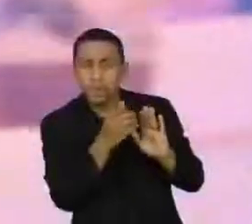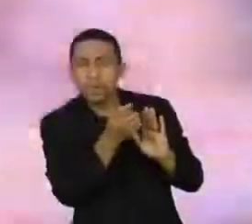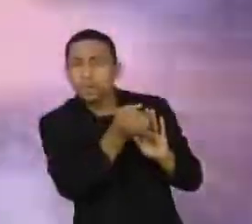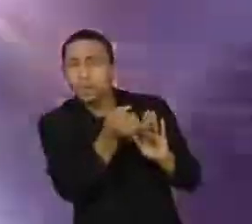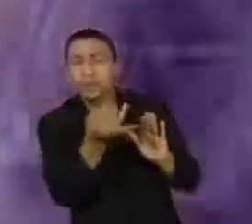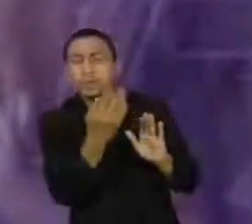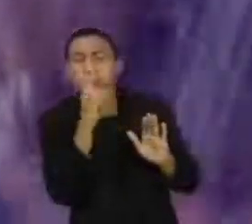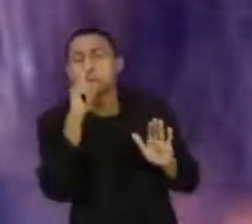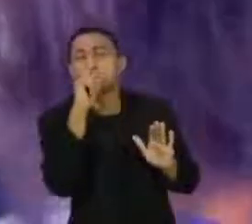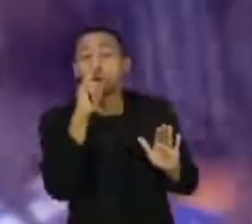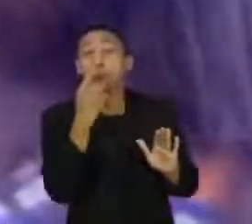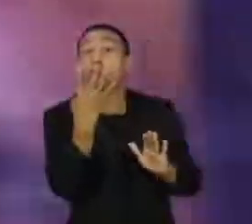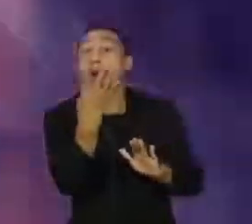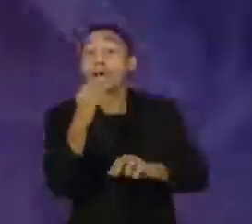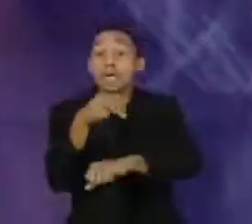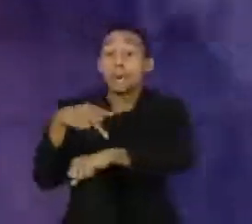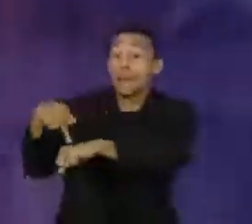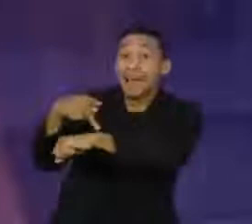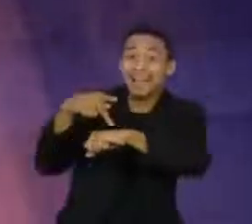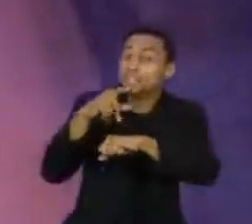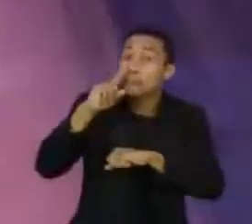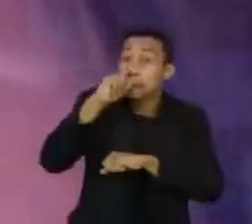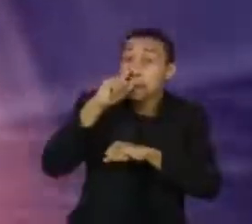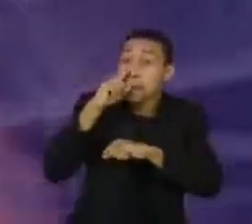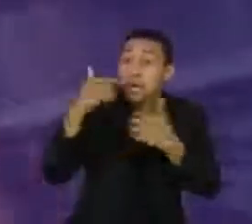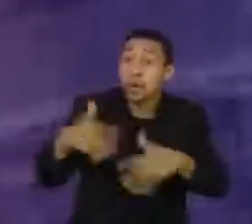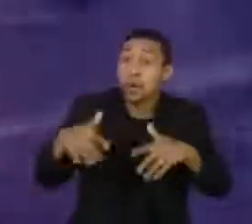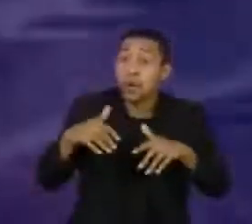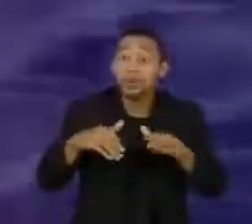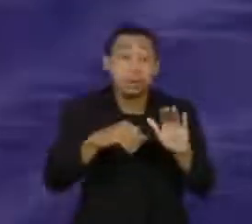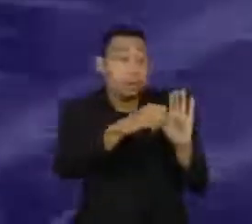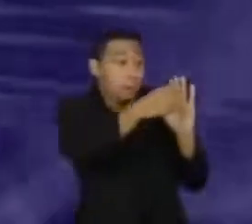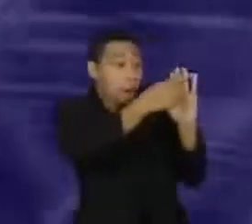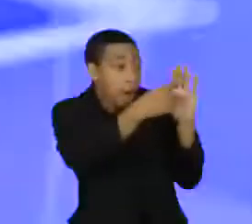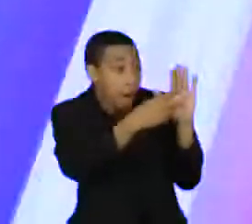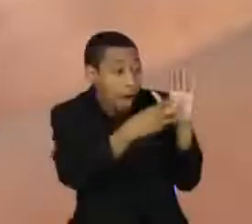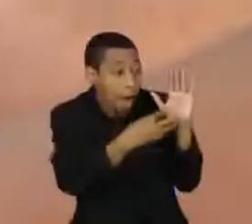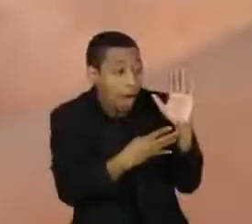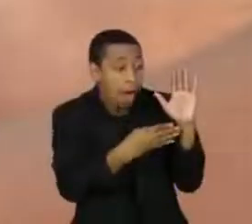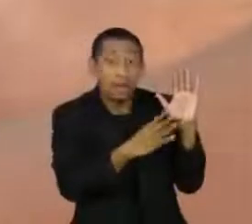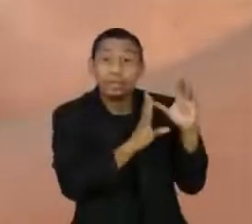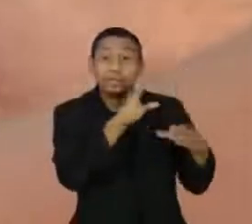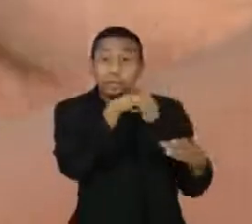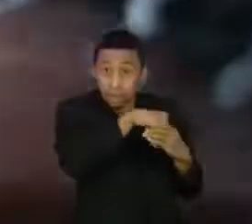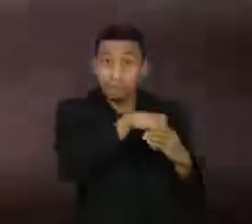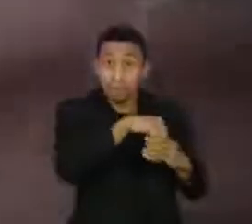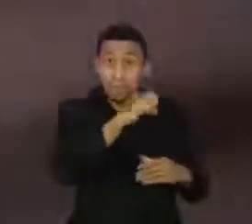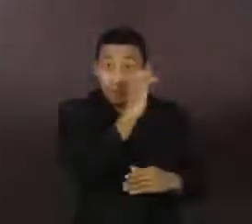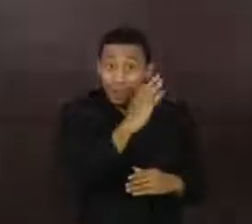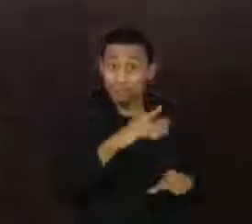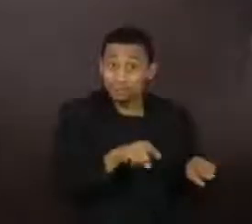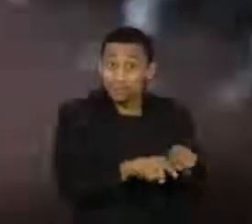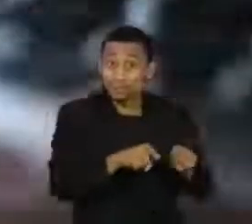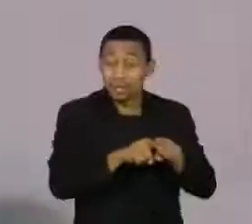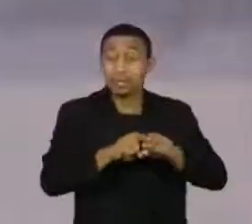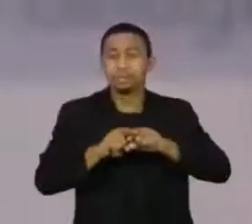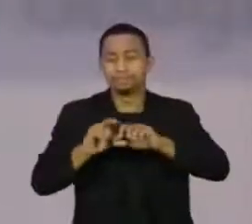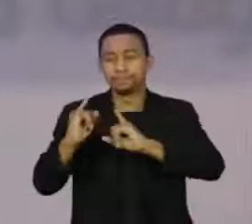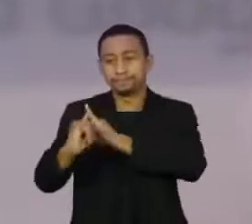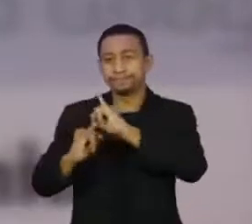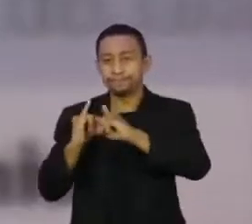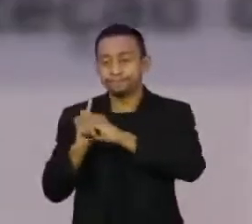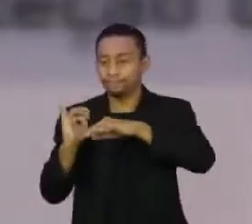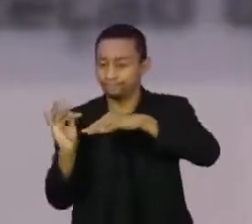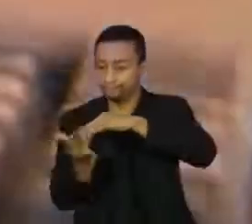para mulheres que exercem a profissão. E nesta triste lista também está o Brasil. Sites, redes sociais e outros ambientes